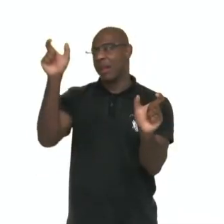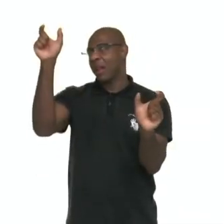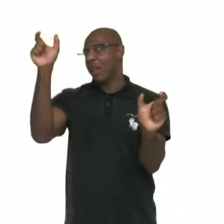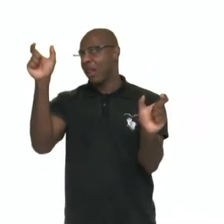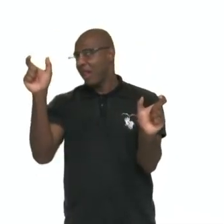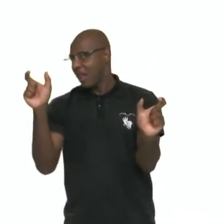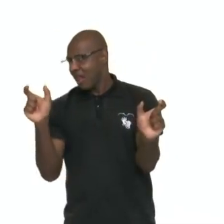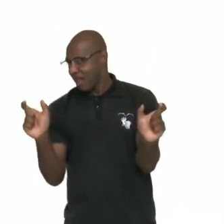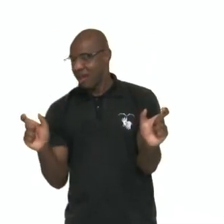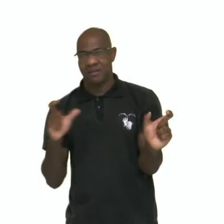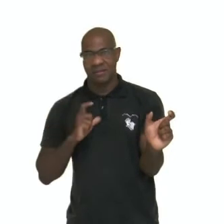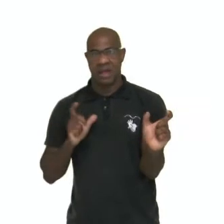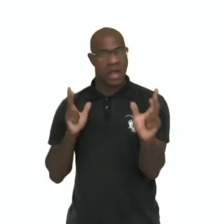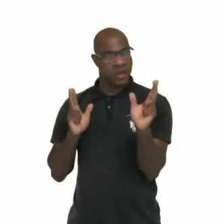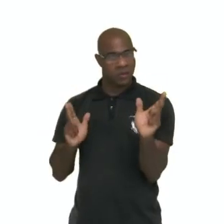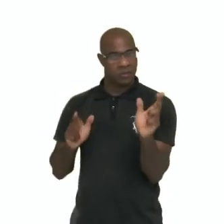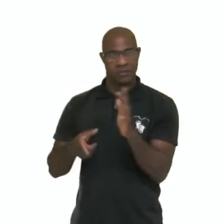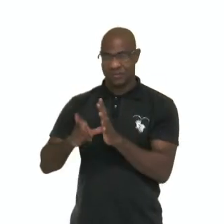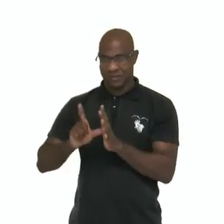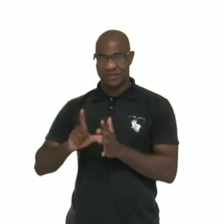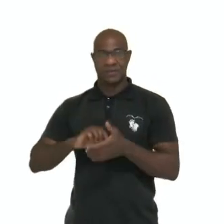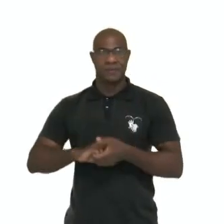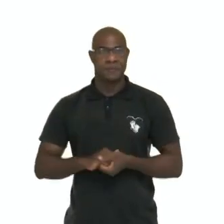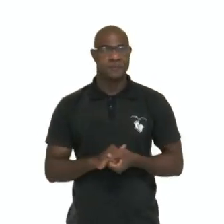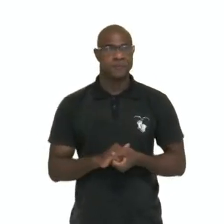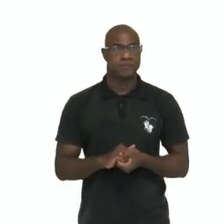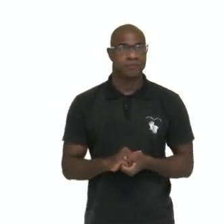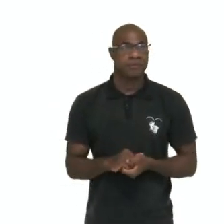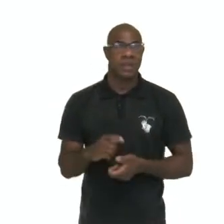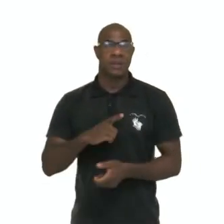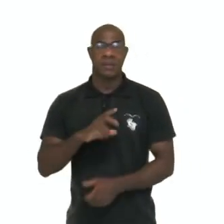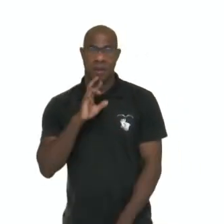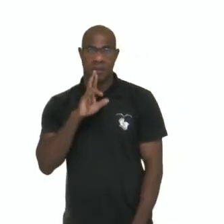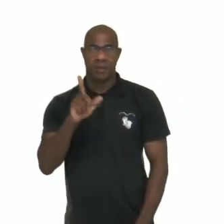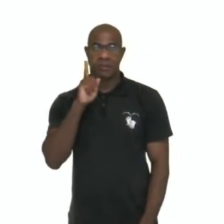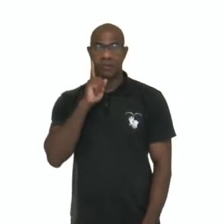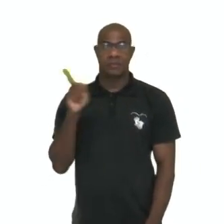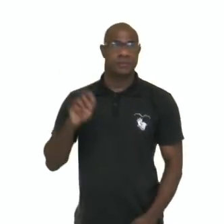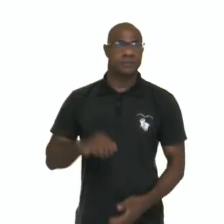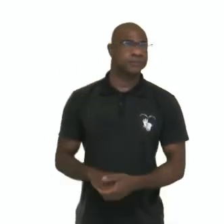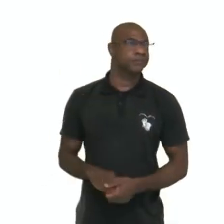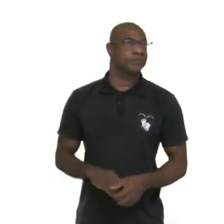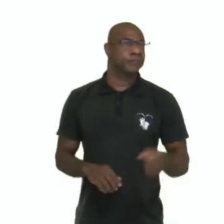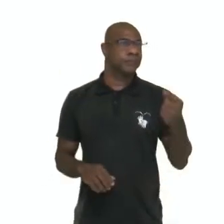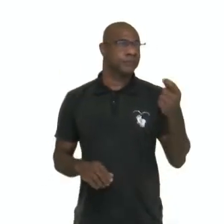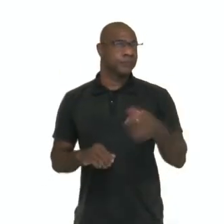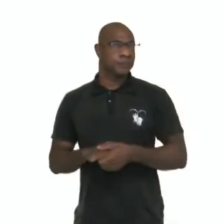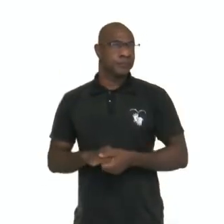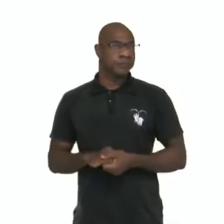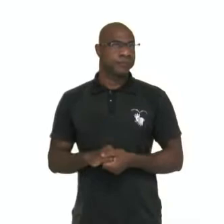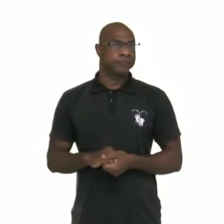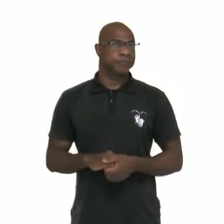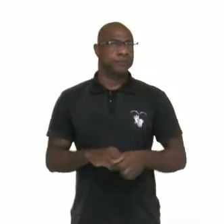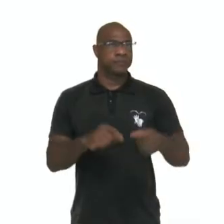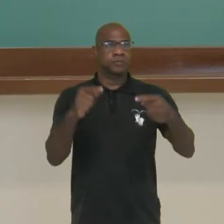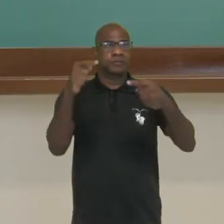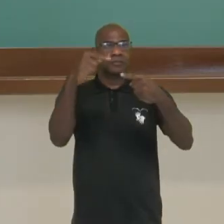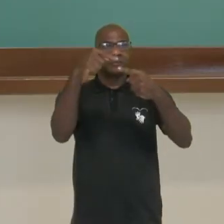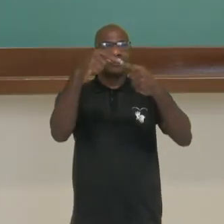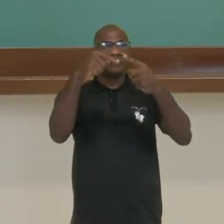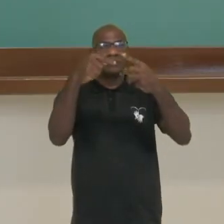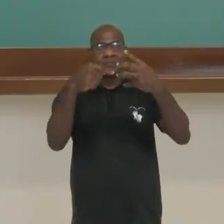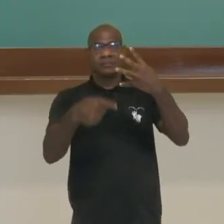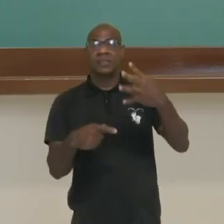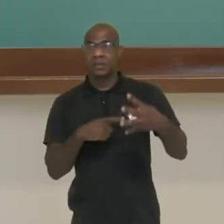we listen to e I collect. Então, nós temos, we are on a running team. Nós estamos em